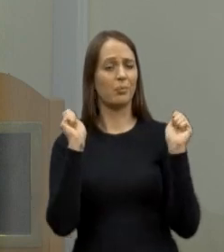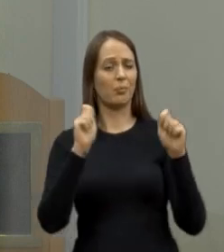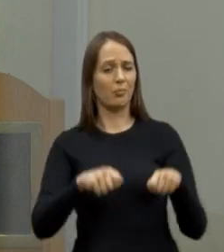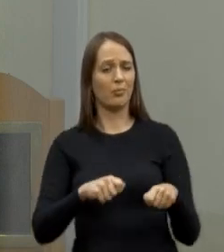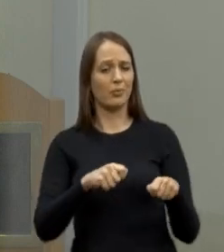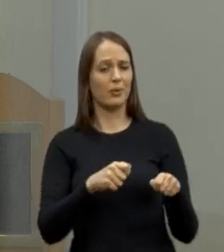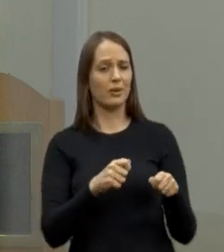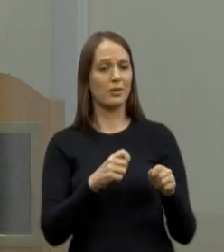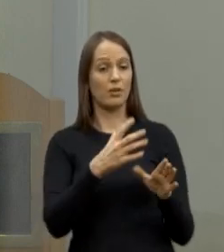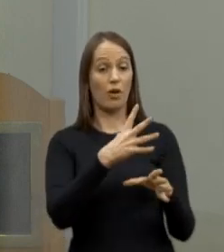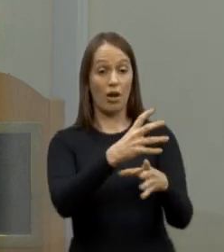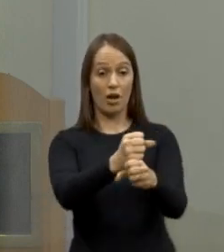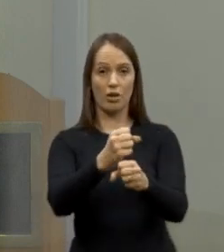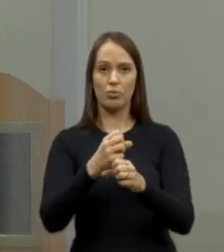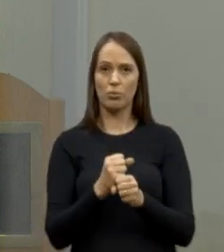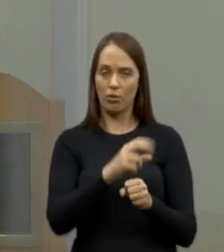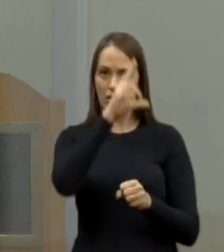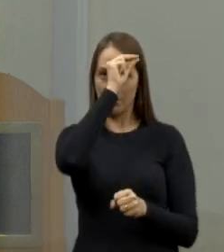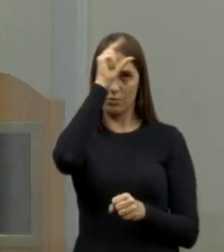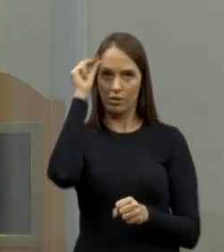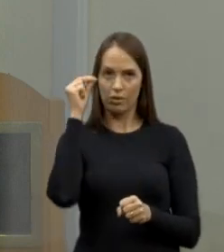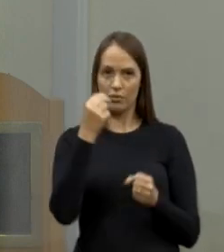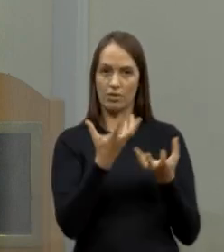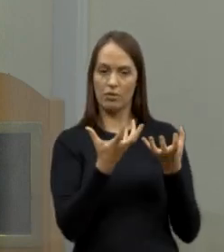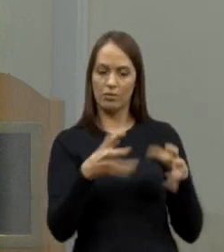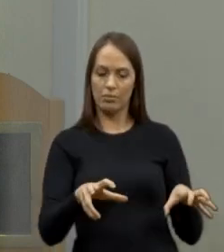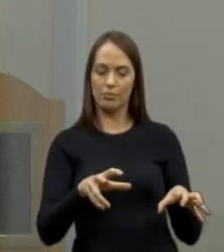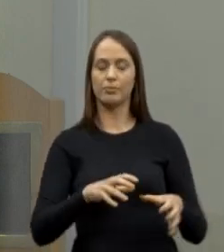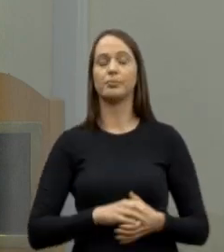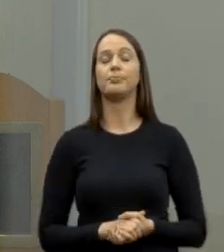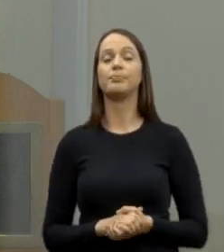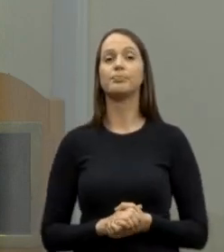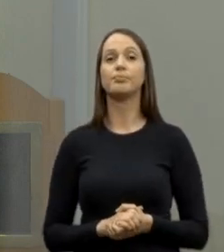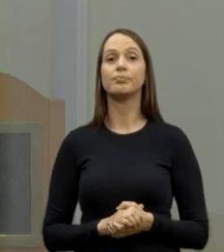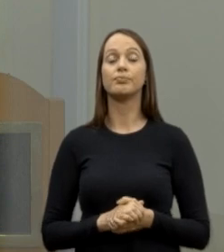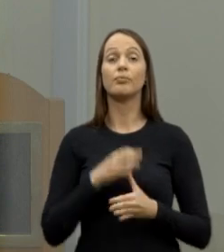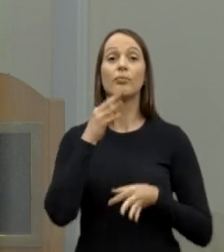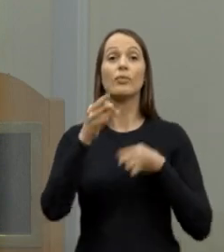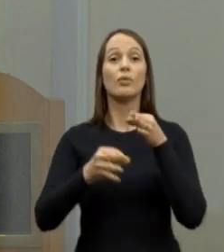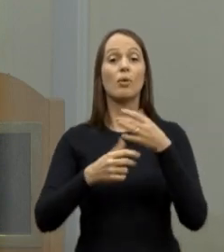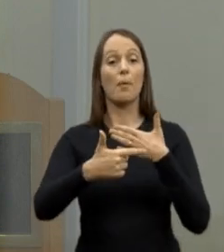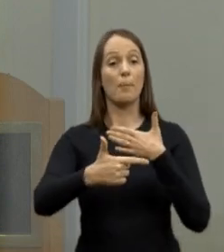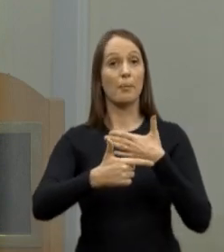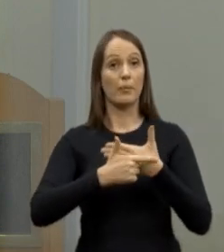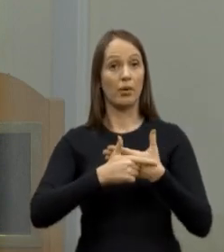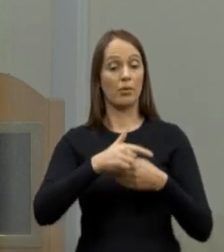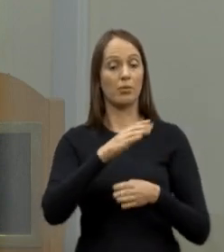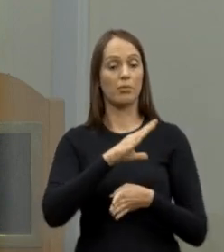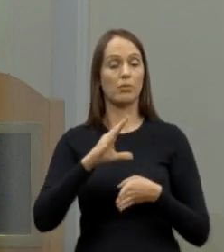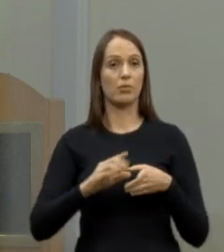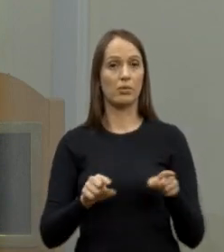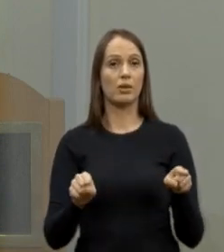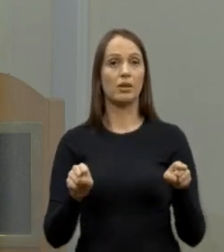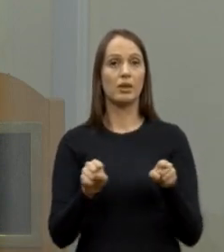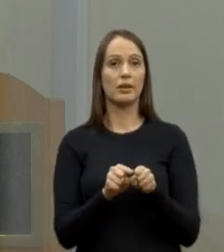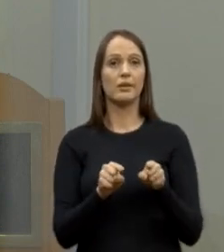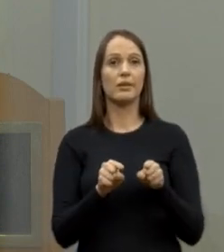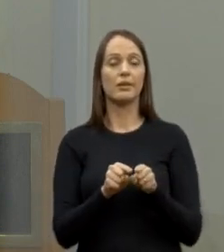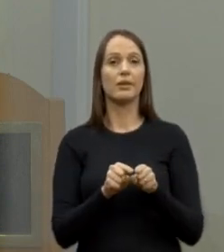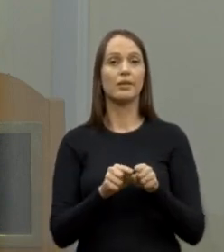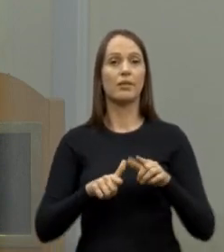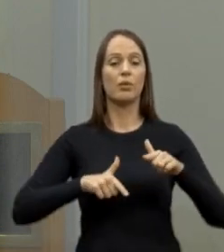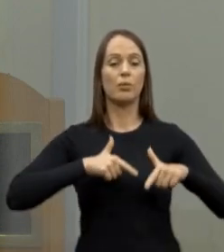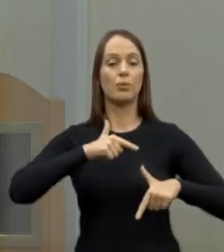reprovação? Esse tipo de comentário desmerece não apenas o papel da Câmara, mas também o trabalho técnico